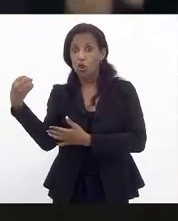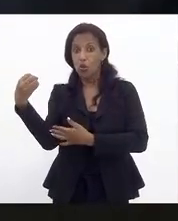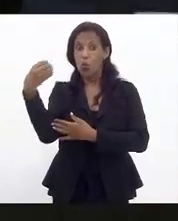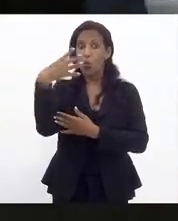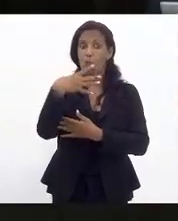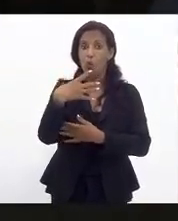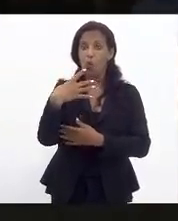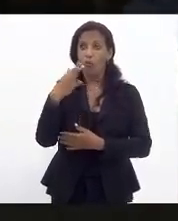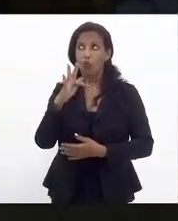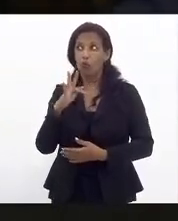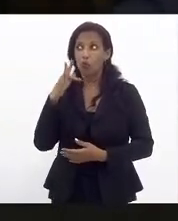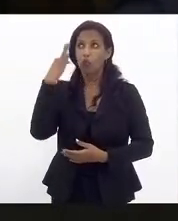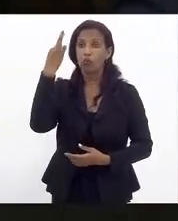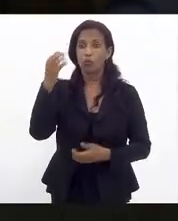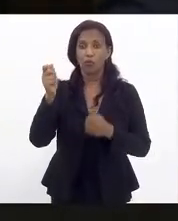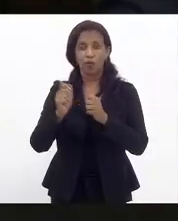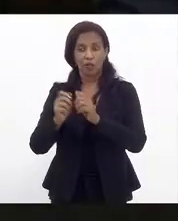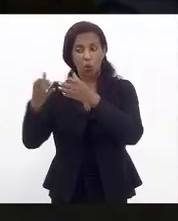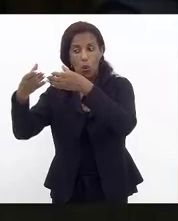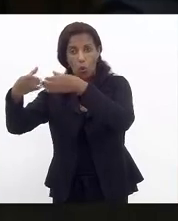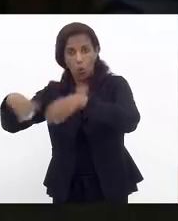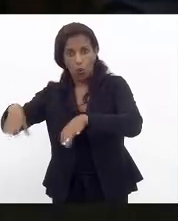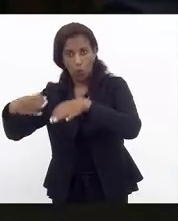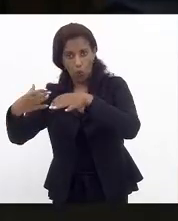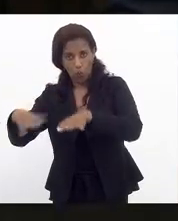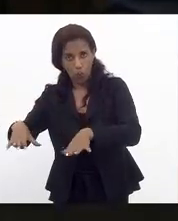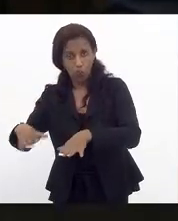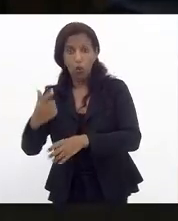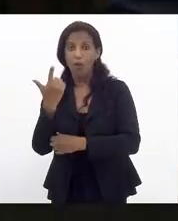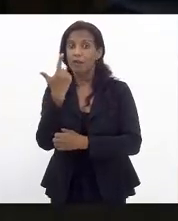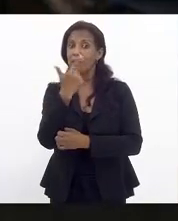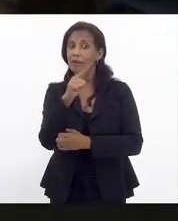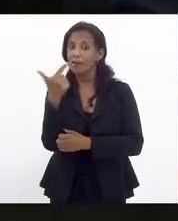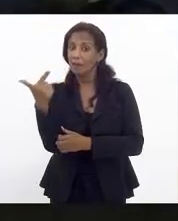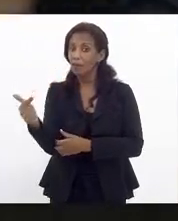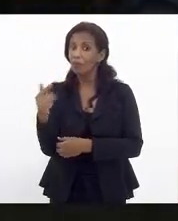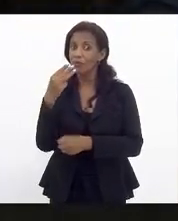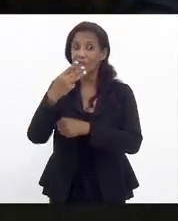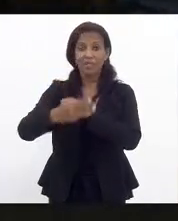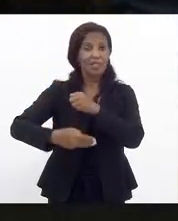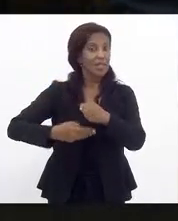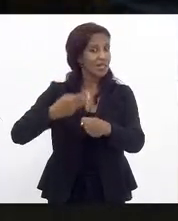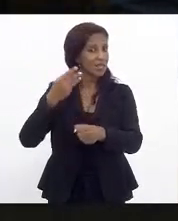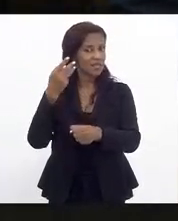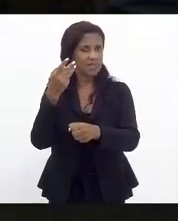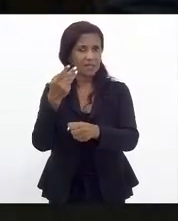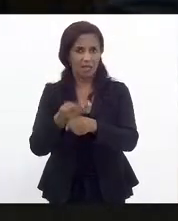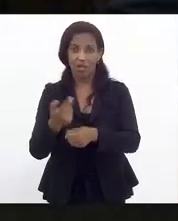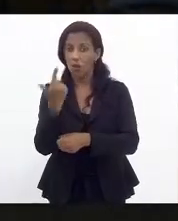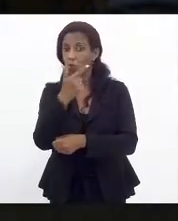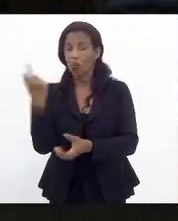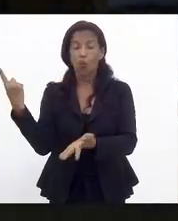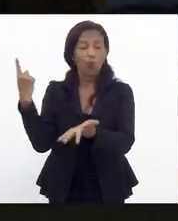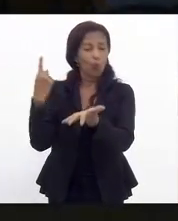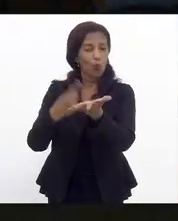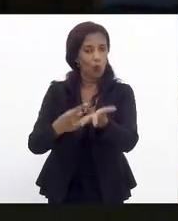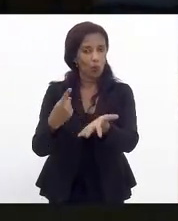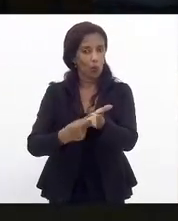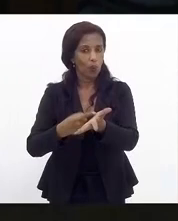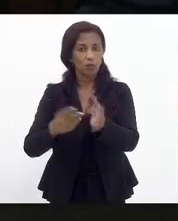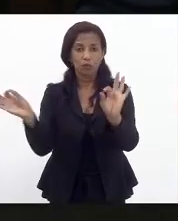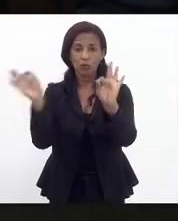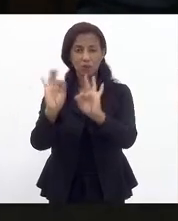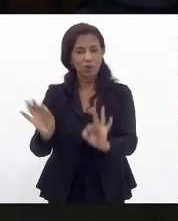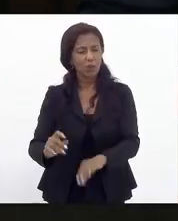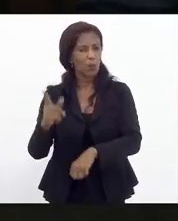concursados não Adriene o que a e por isso não há nenhum compromisso não houve nenhum